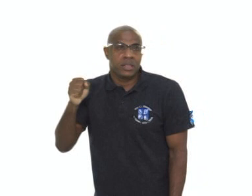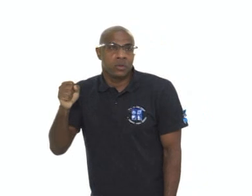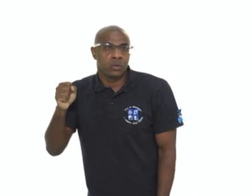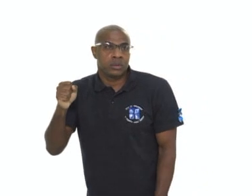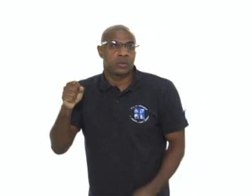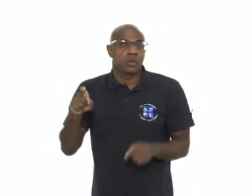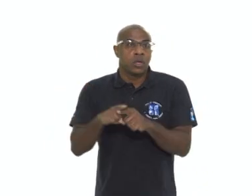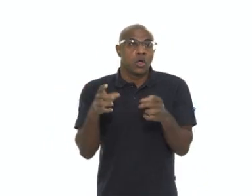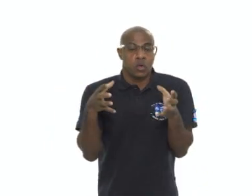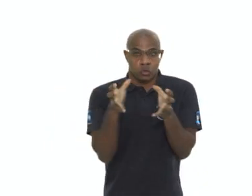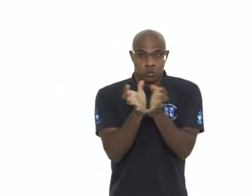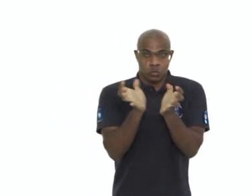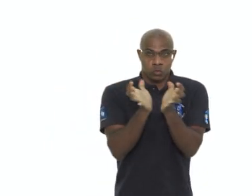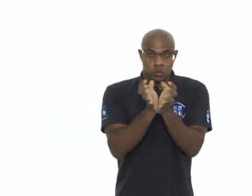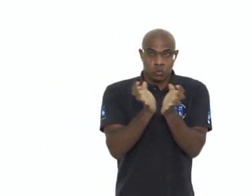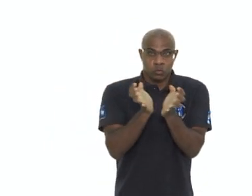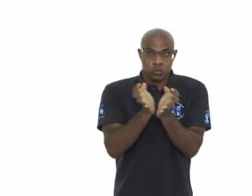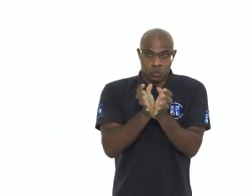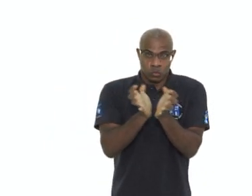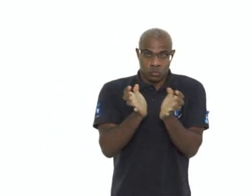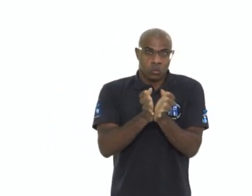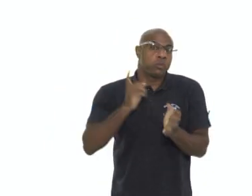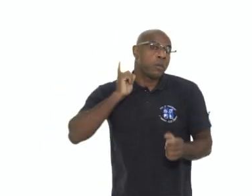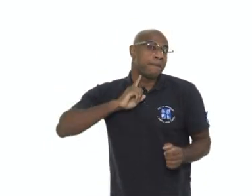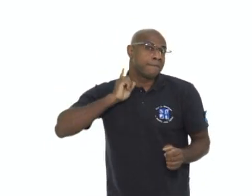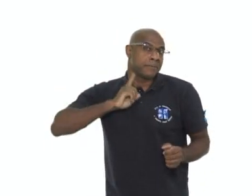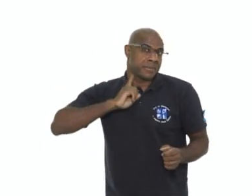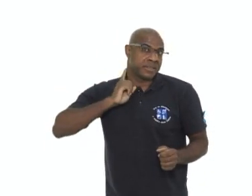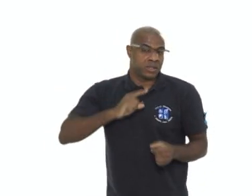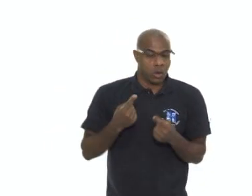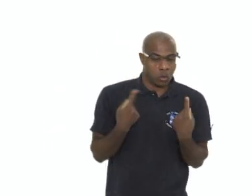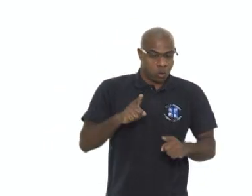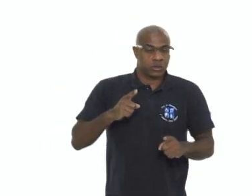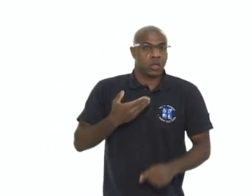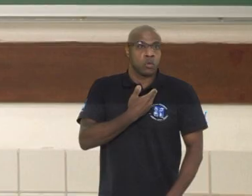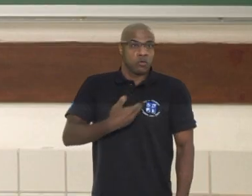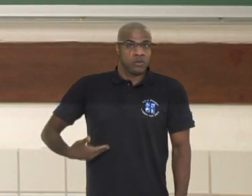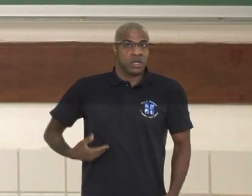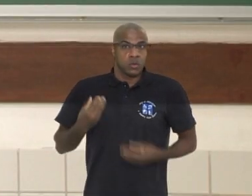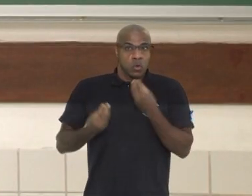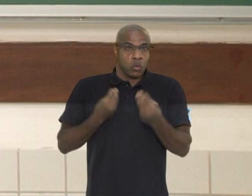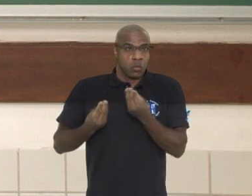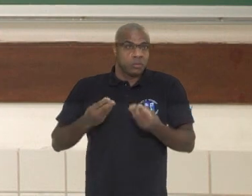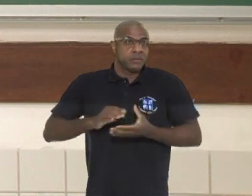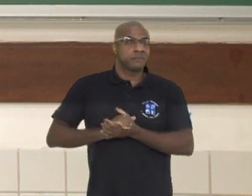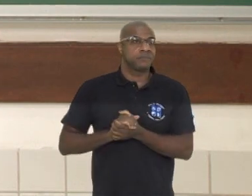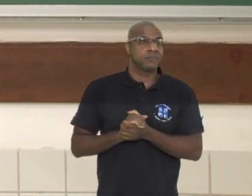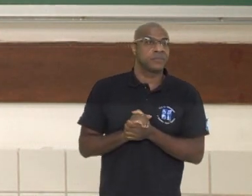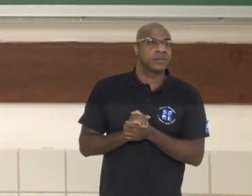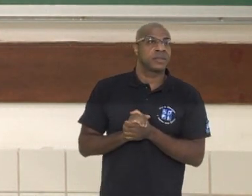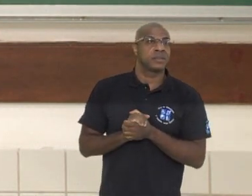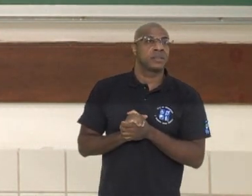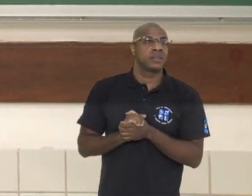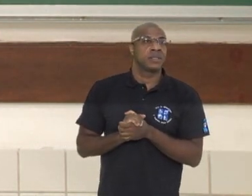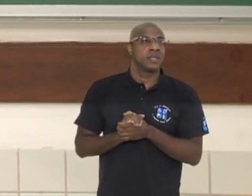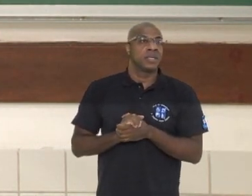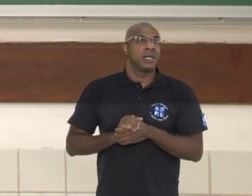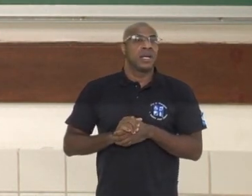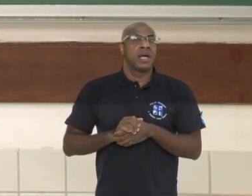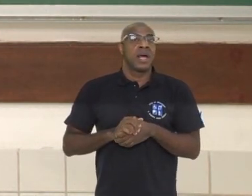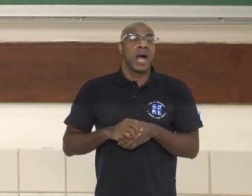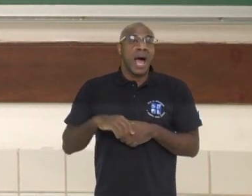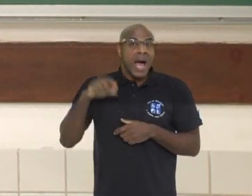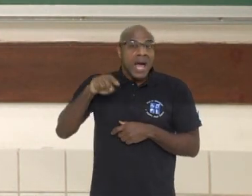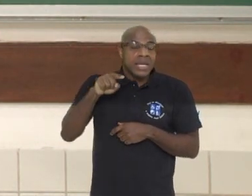2 acontecimentos que influenciaram os conjurados mineiros. Então, aqui fica